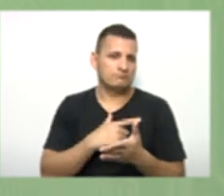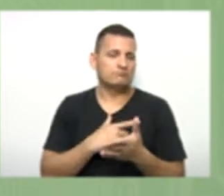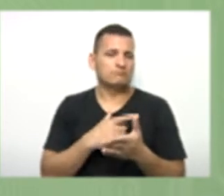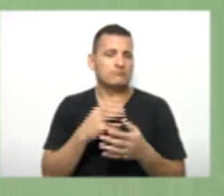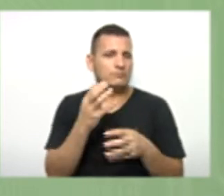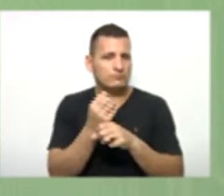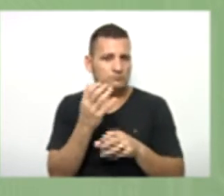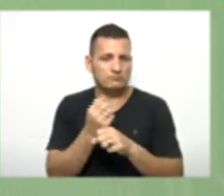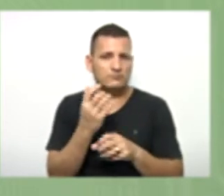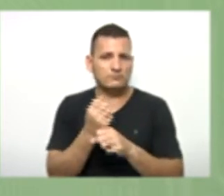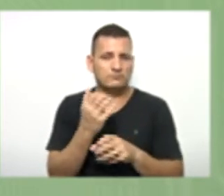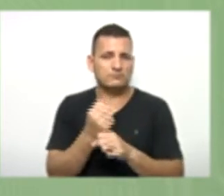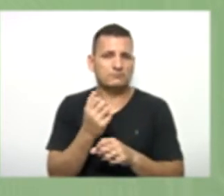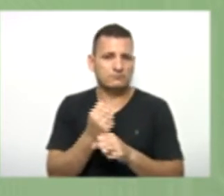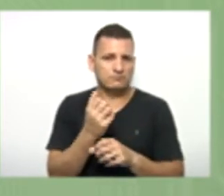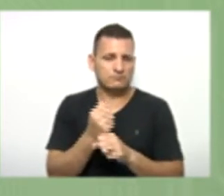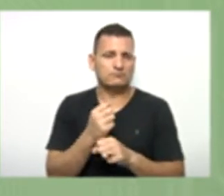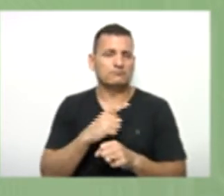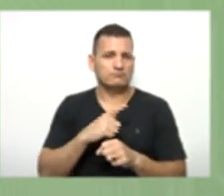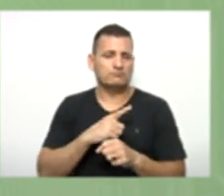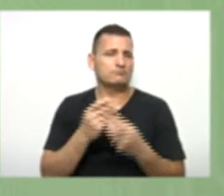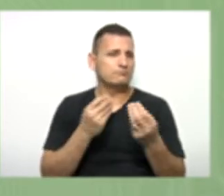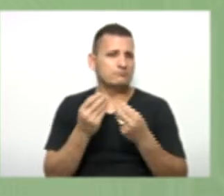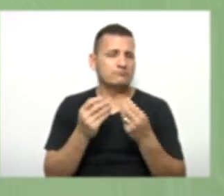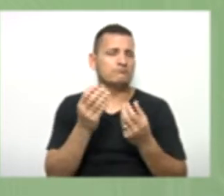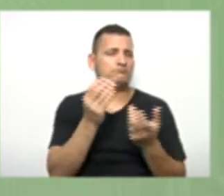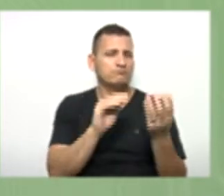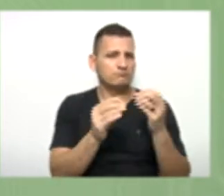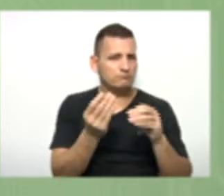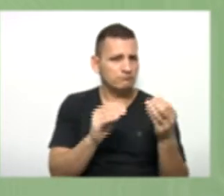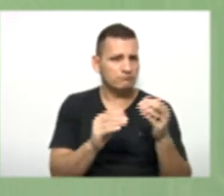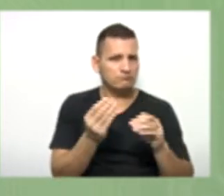quando estava lançando o quê? Esses fatos